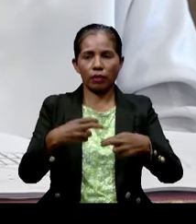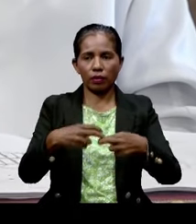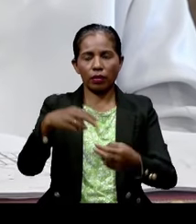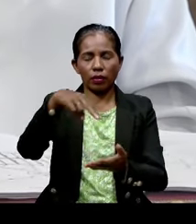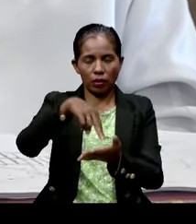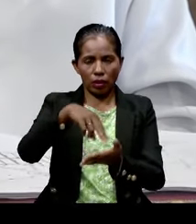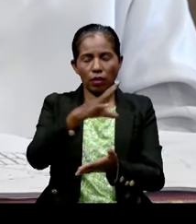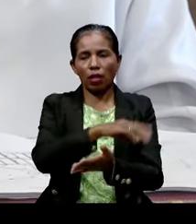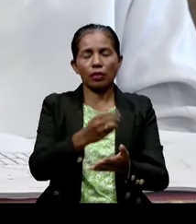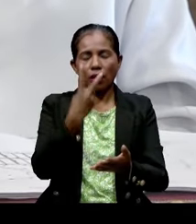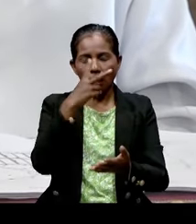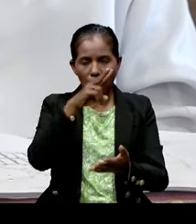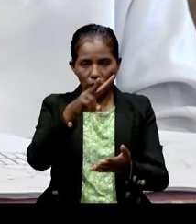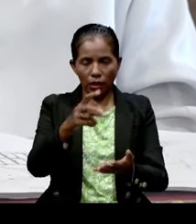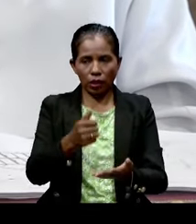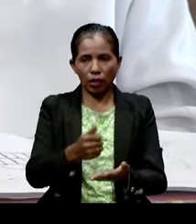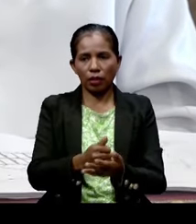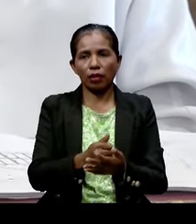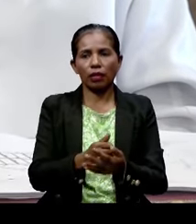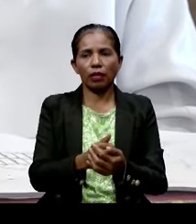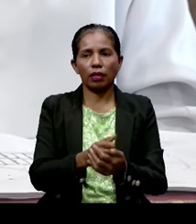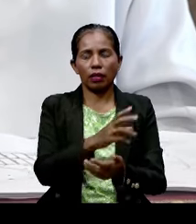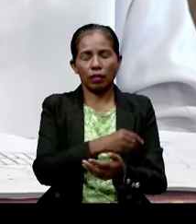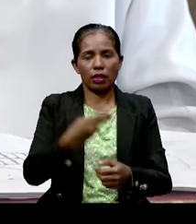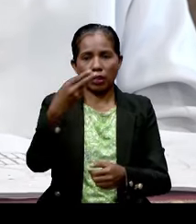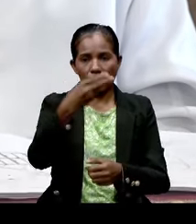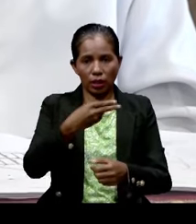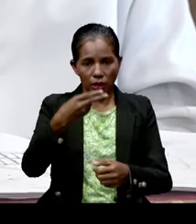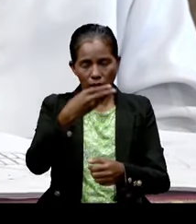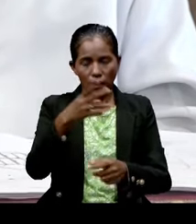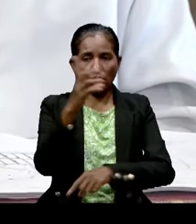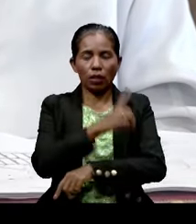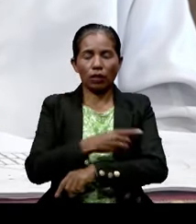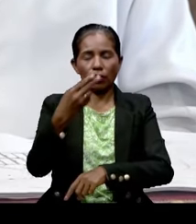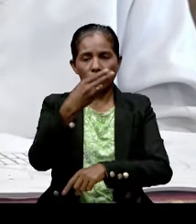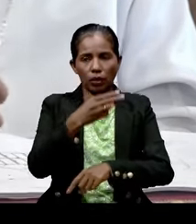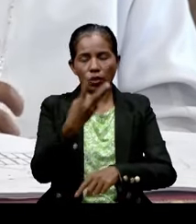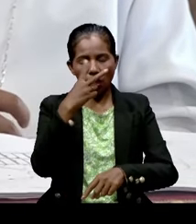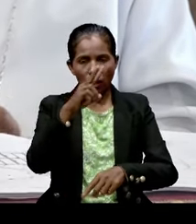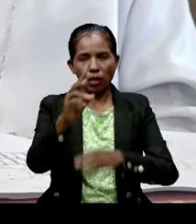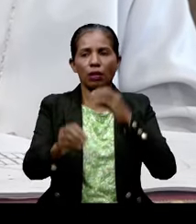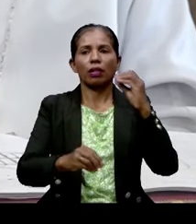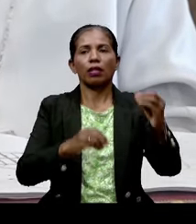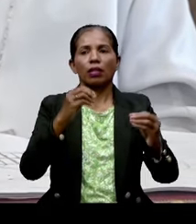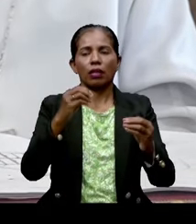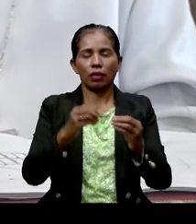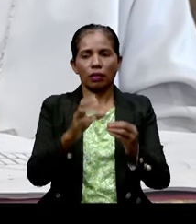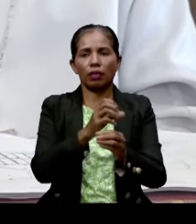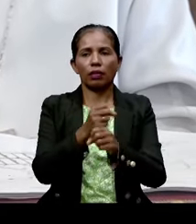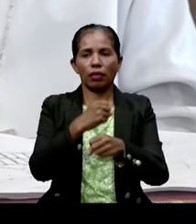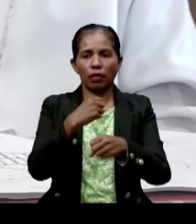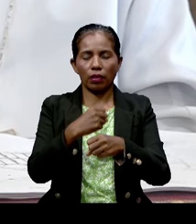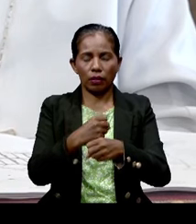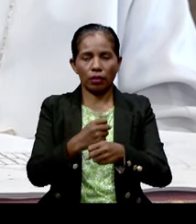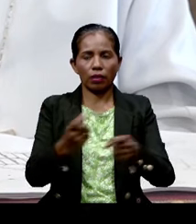agendado para após amanhã, quinta-feira, foi cancelada por causa faleceu de repente a